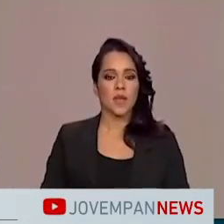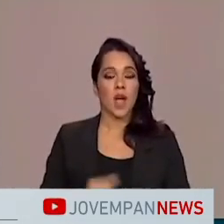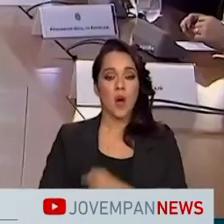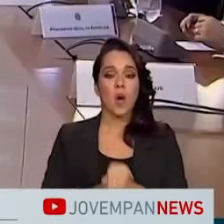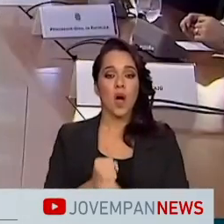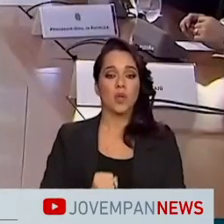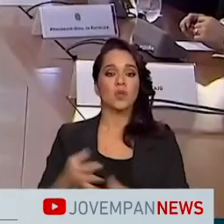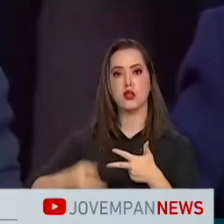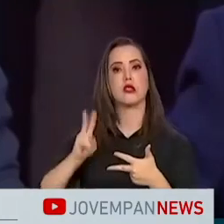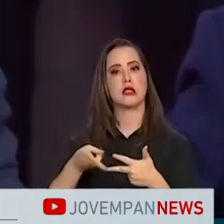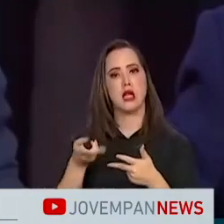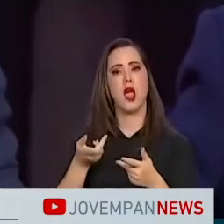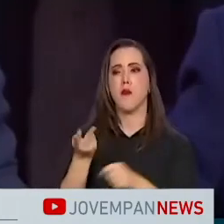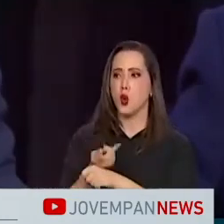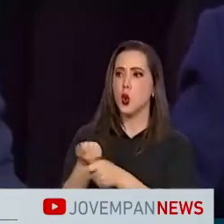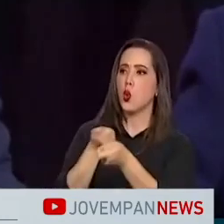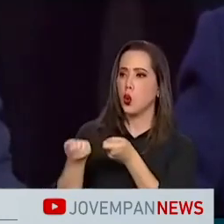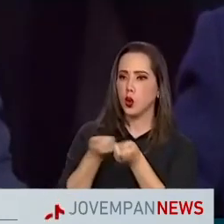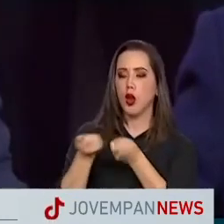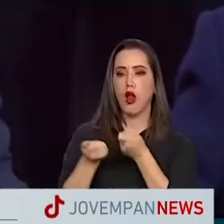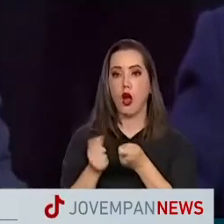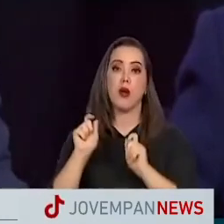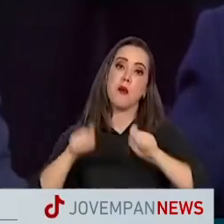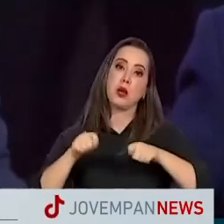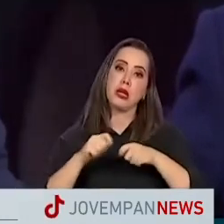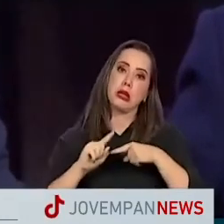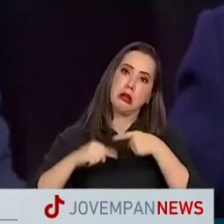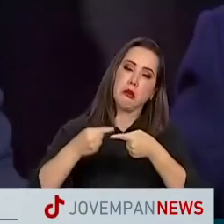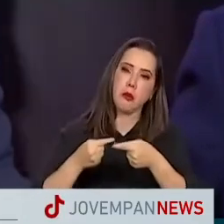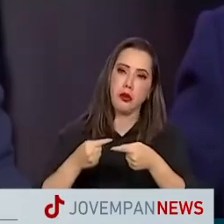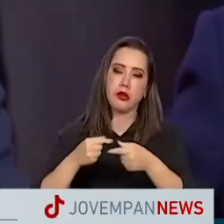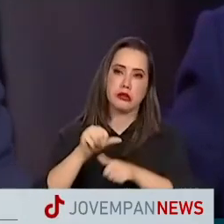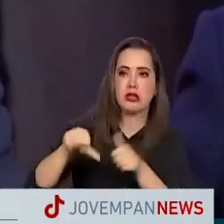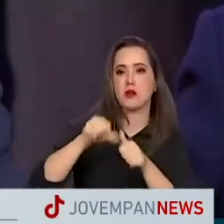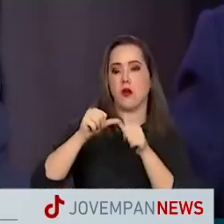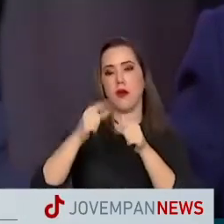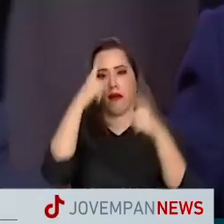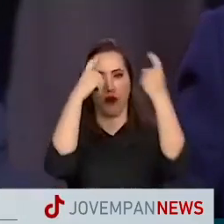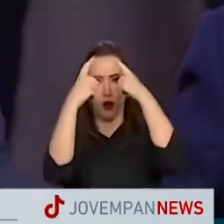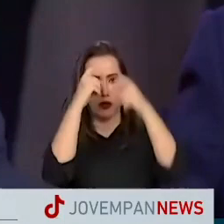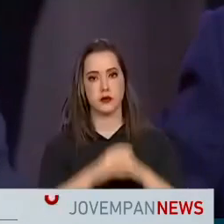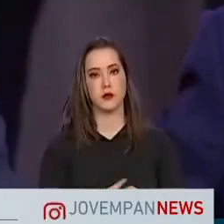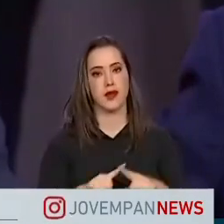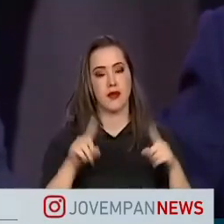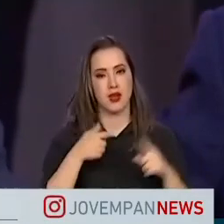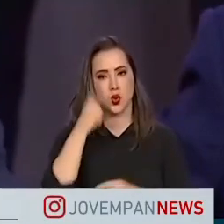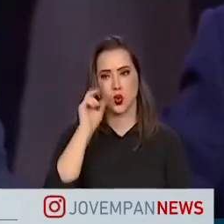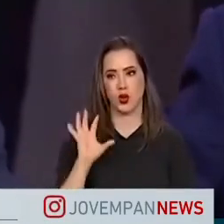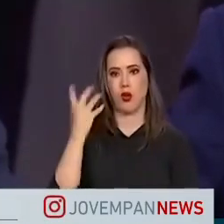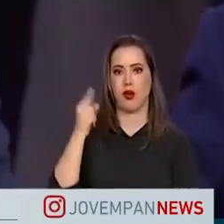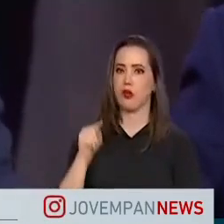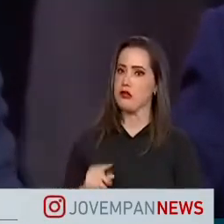ano judiciário. O Procurador-Geral da República, Augusto Aras, afirmou que a democracia é o único regime